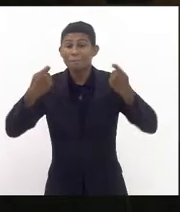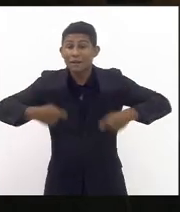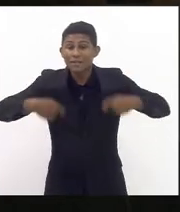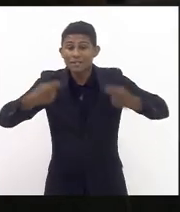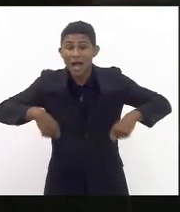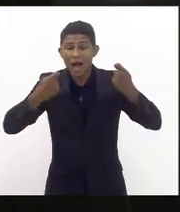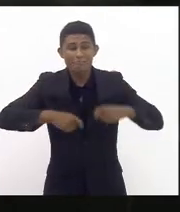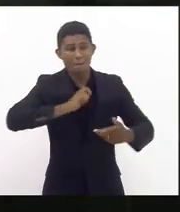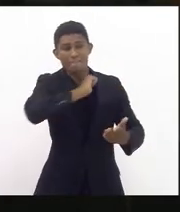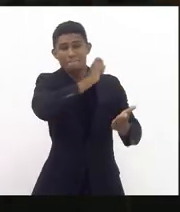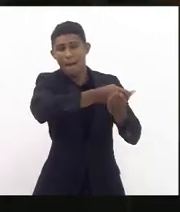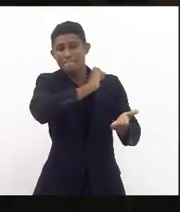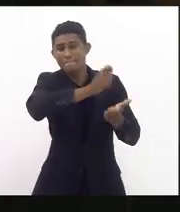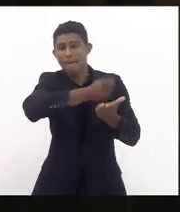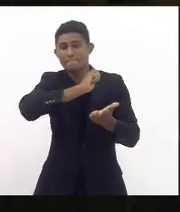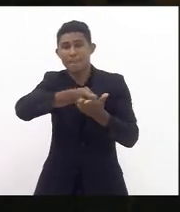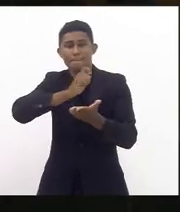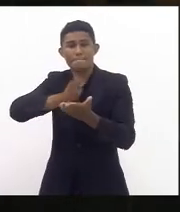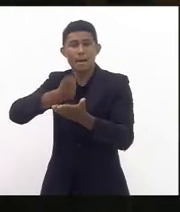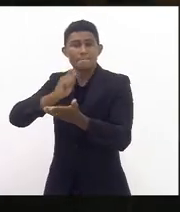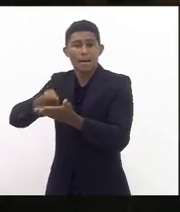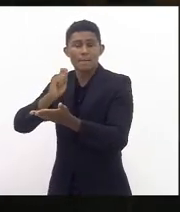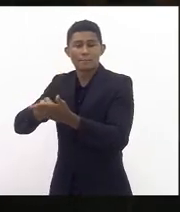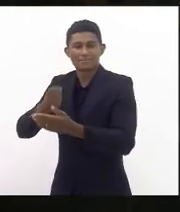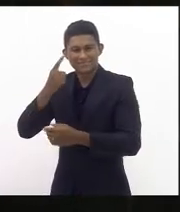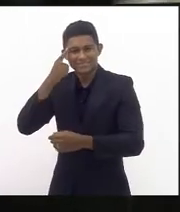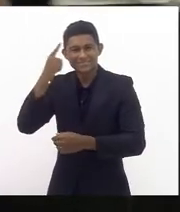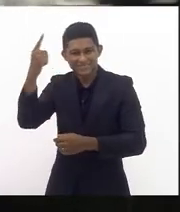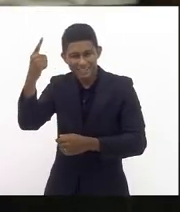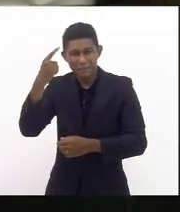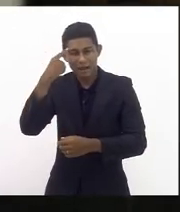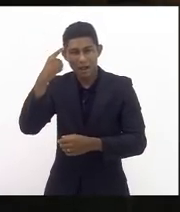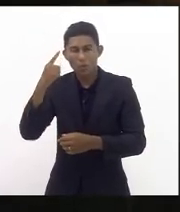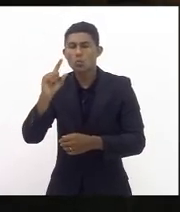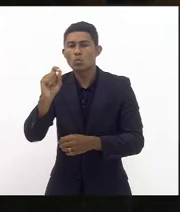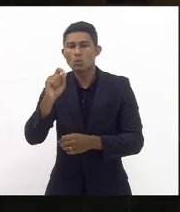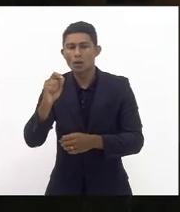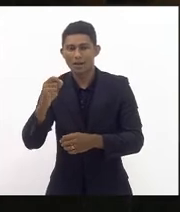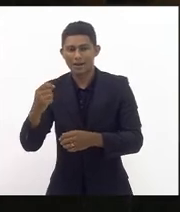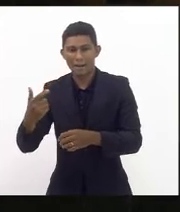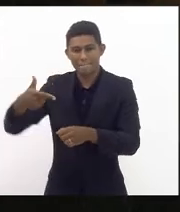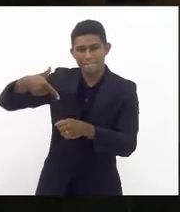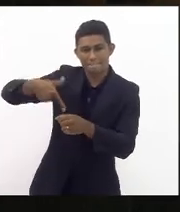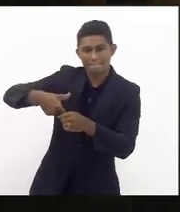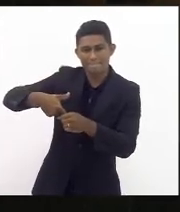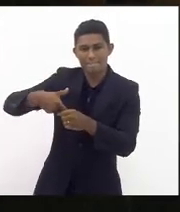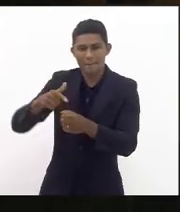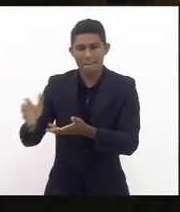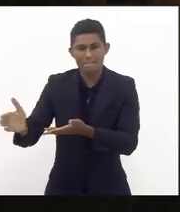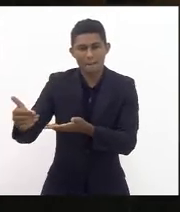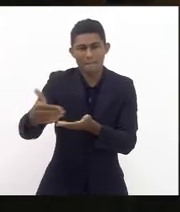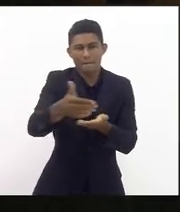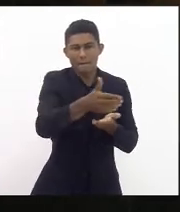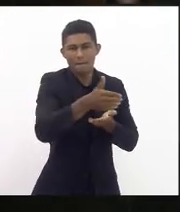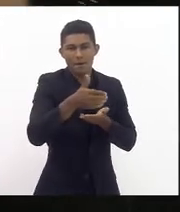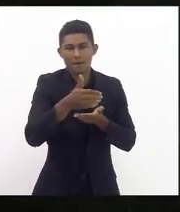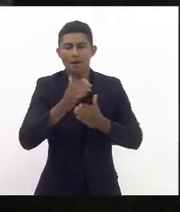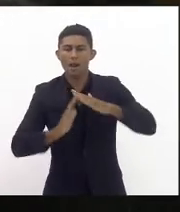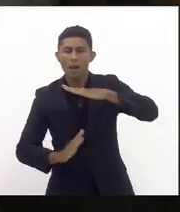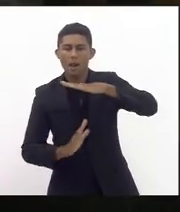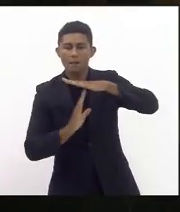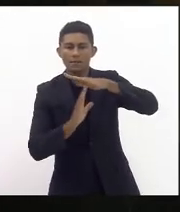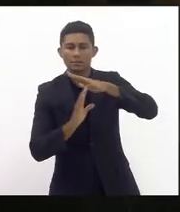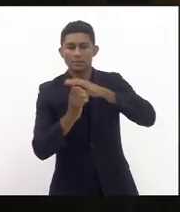pagamentos, função do crescimento do ROE de participação especial, até o limite de 17 dólares o